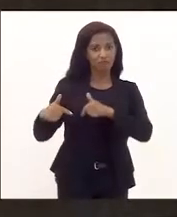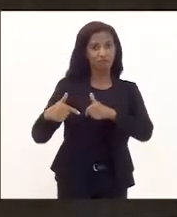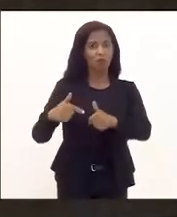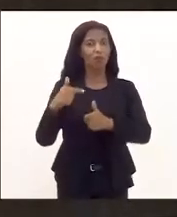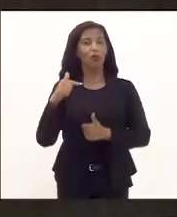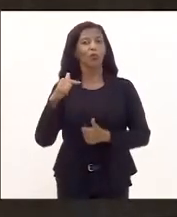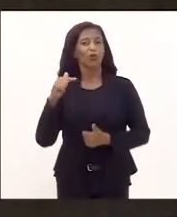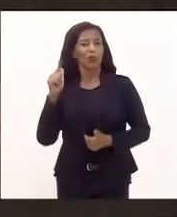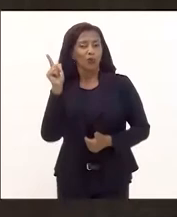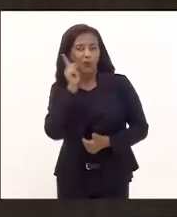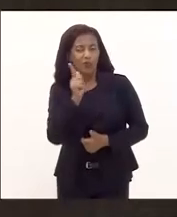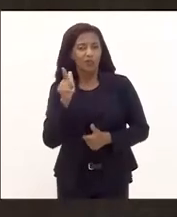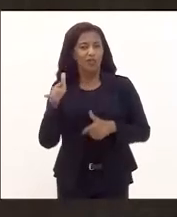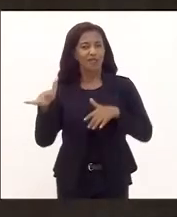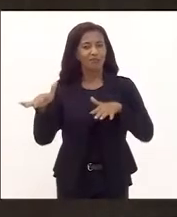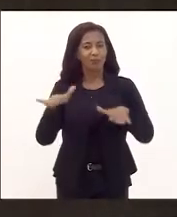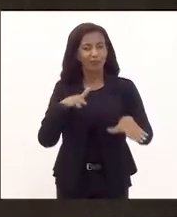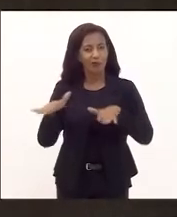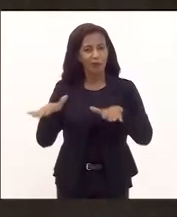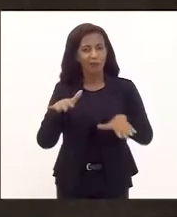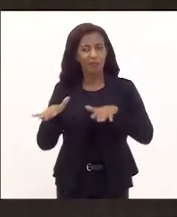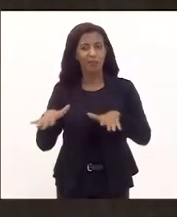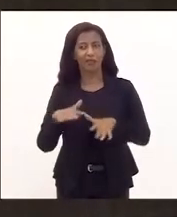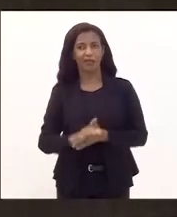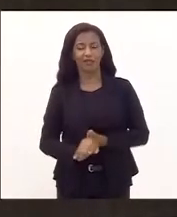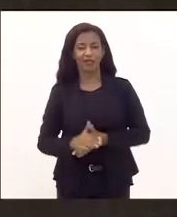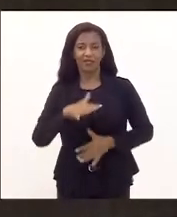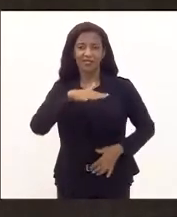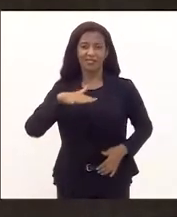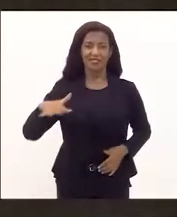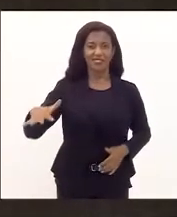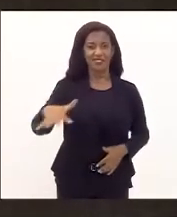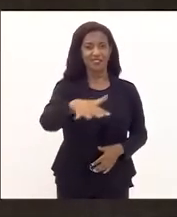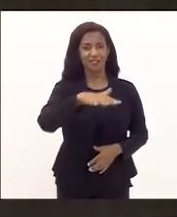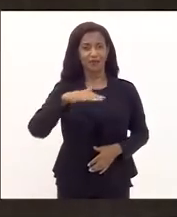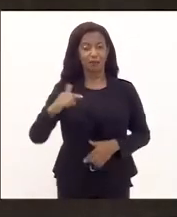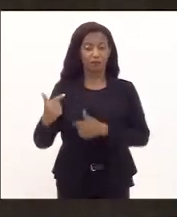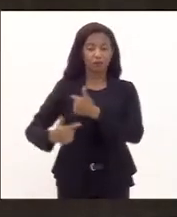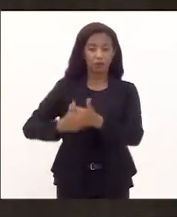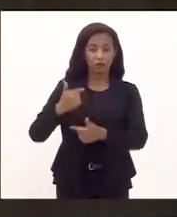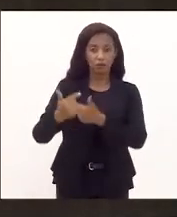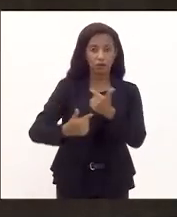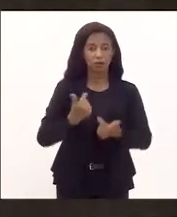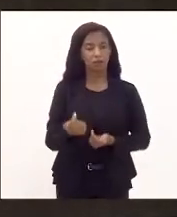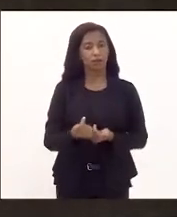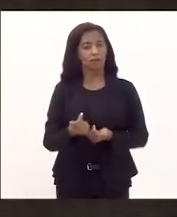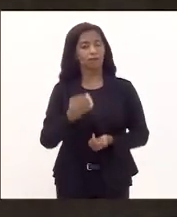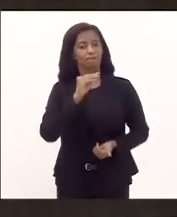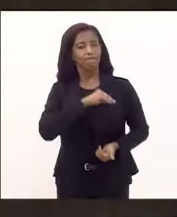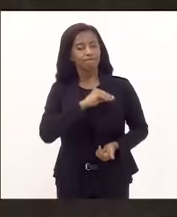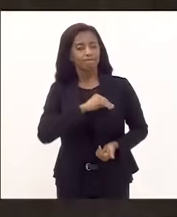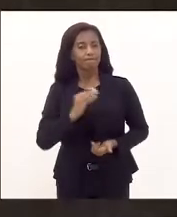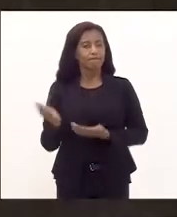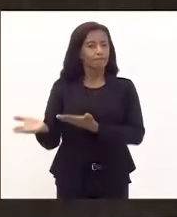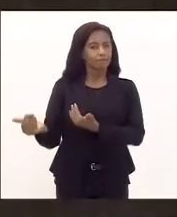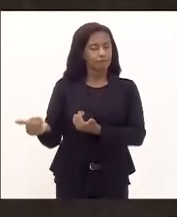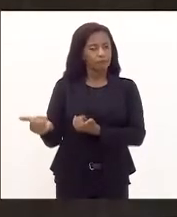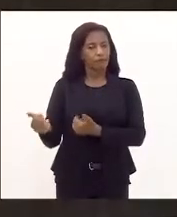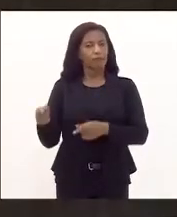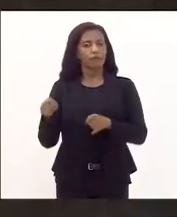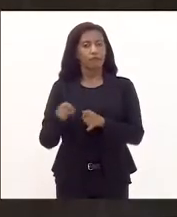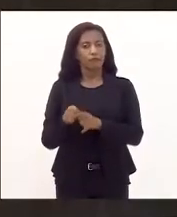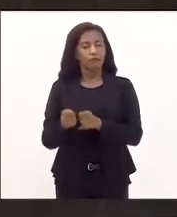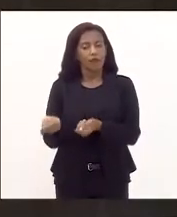conseguem mobilizar, né, espaços de geração de trabalho e renda para as juventudes e, indiretamente,